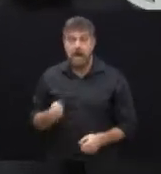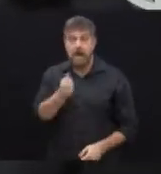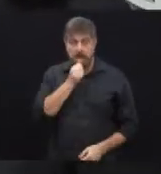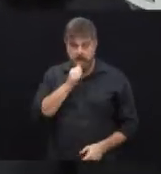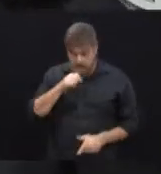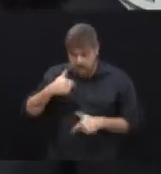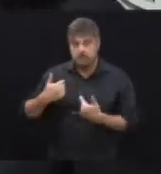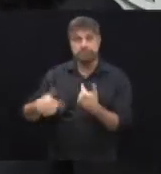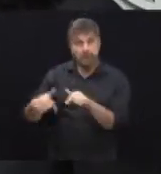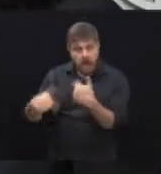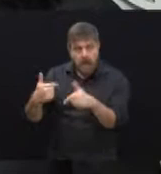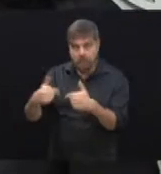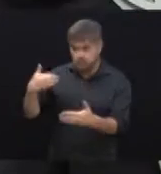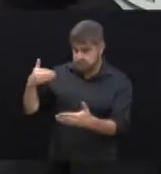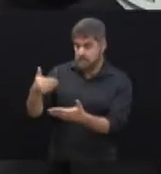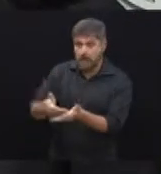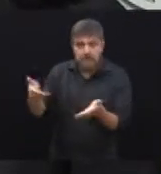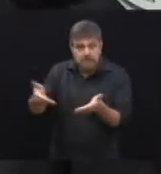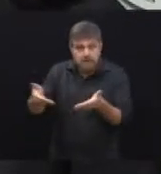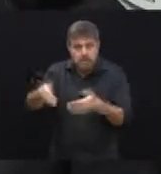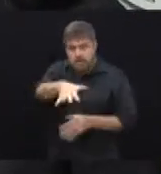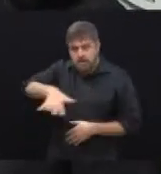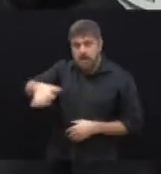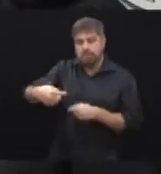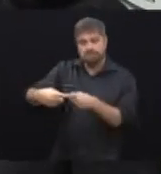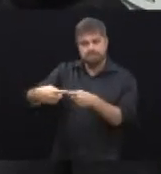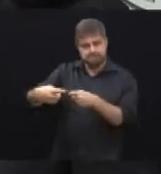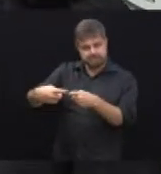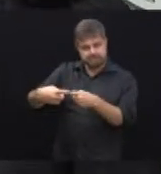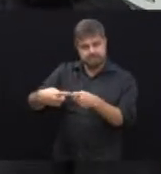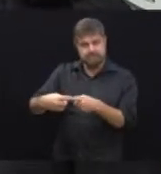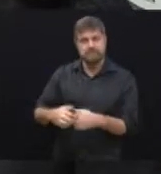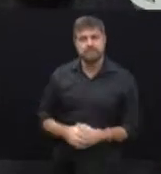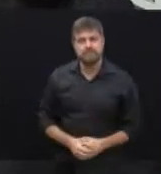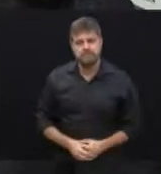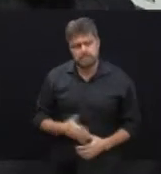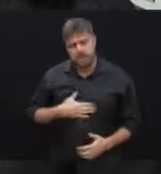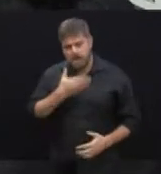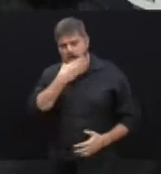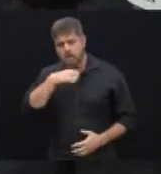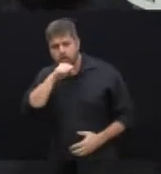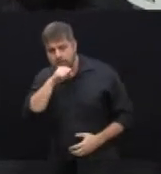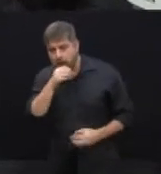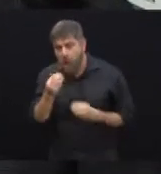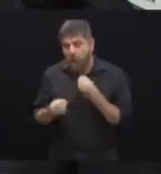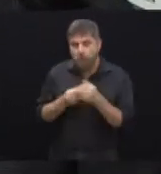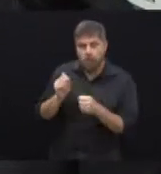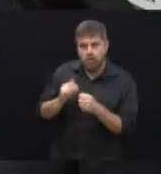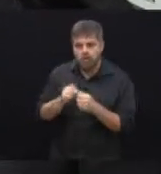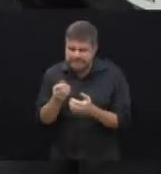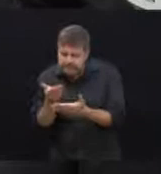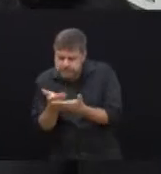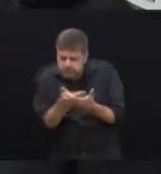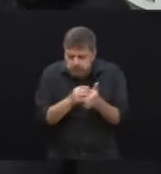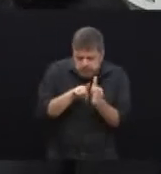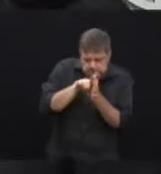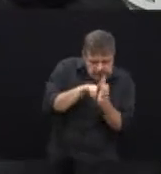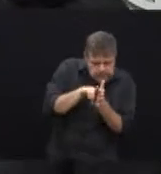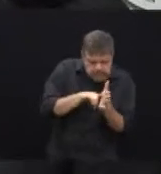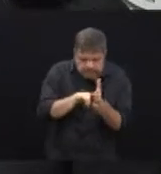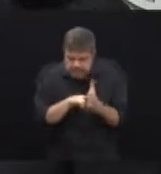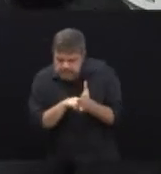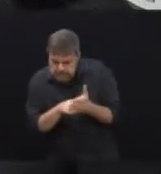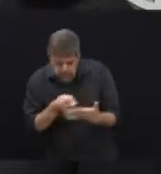Ainda lida, porque ele é muito ativo ainda na medicina. E o jeito que ele interagia com a medicina, de estar